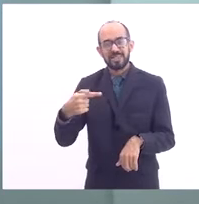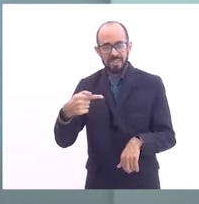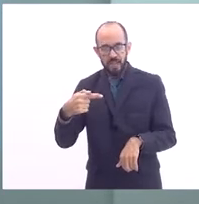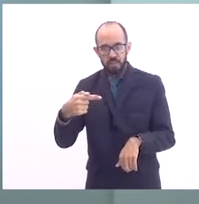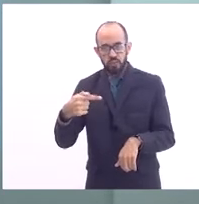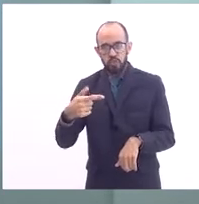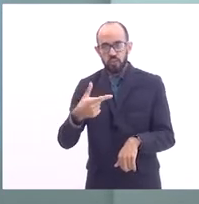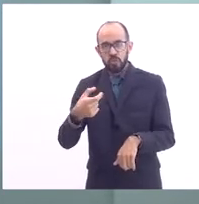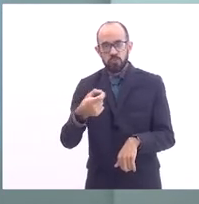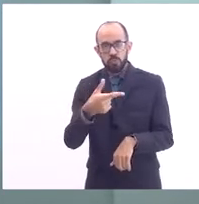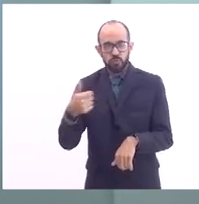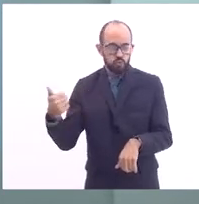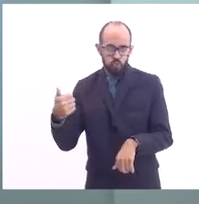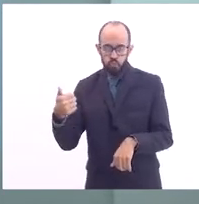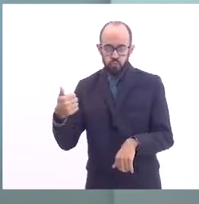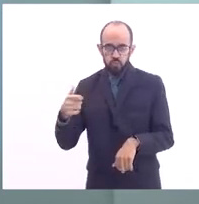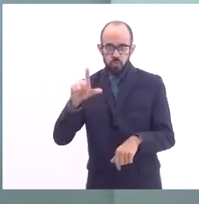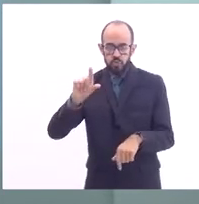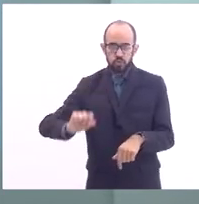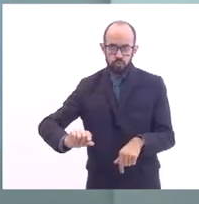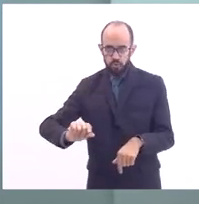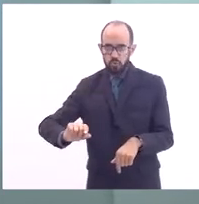aí a redução ela vem sendo